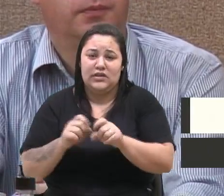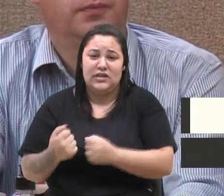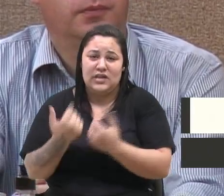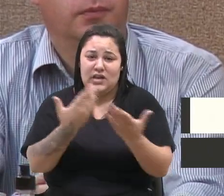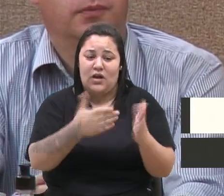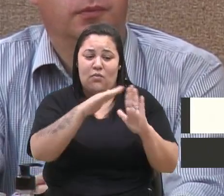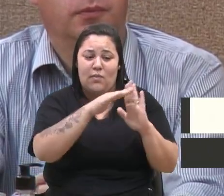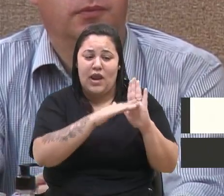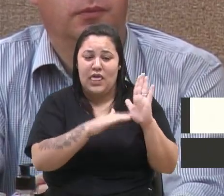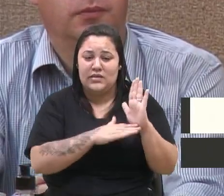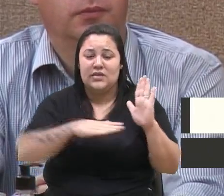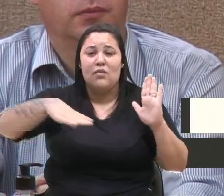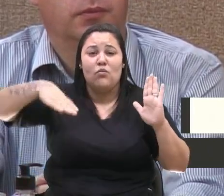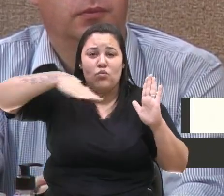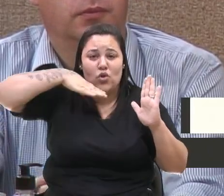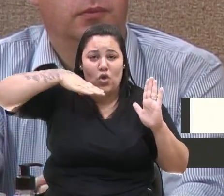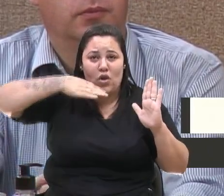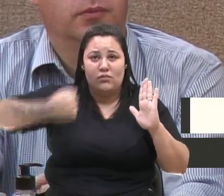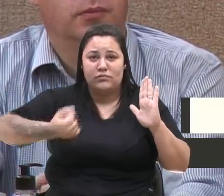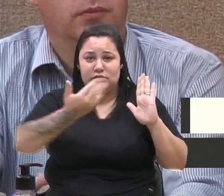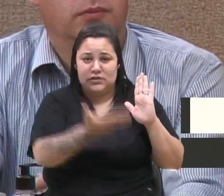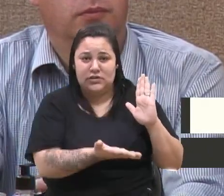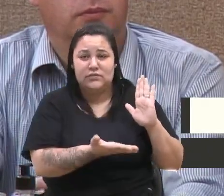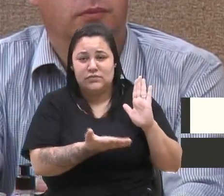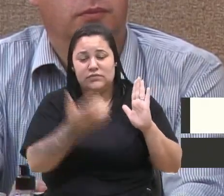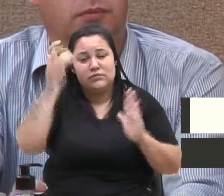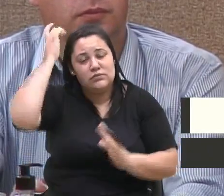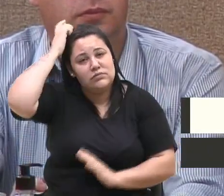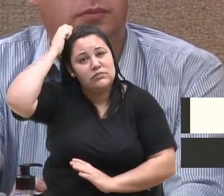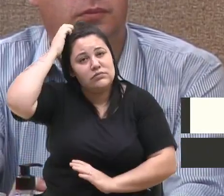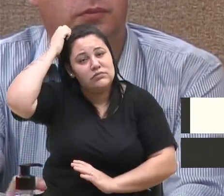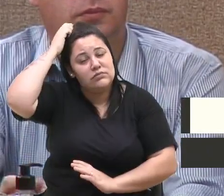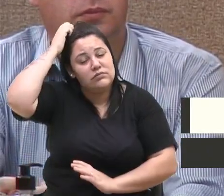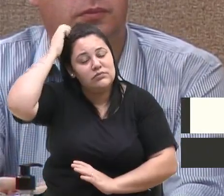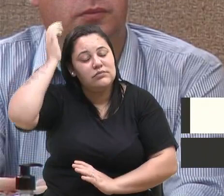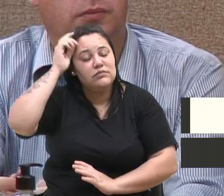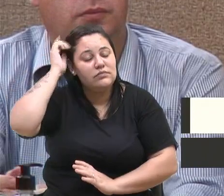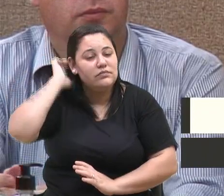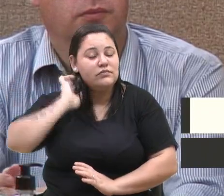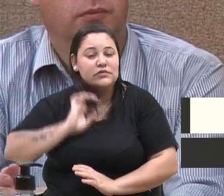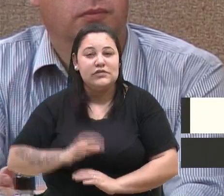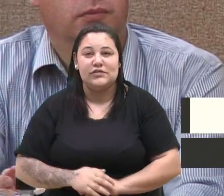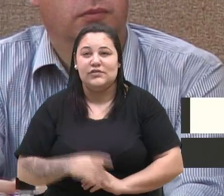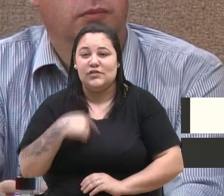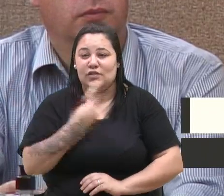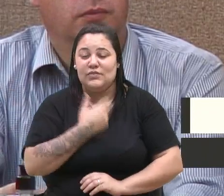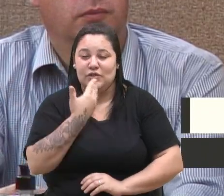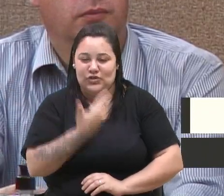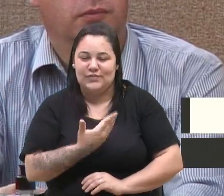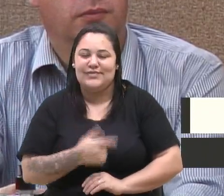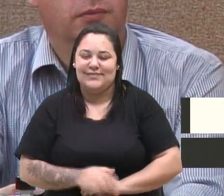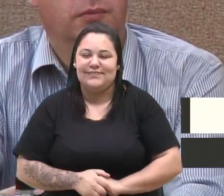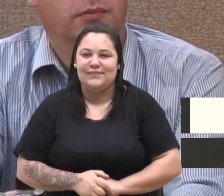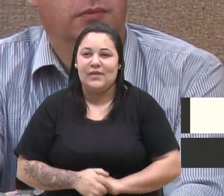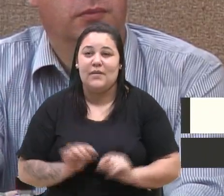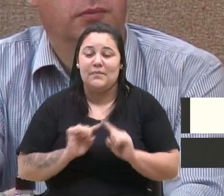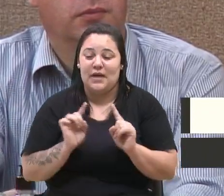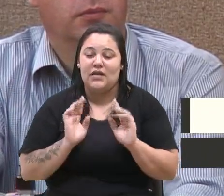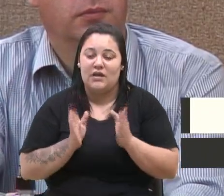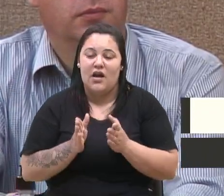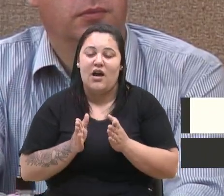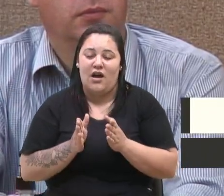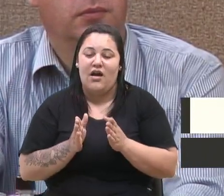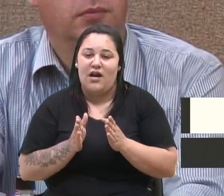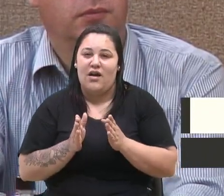para o Bortola, né? A gente pediu a permissão, porque... Mas, assim, acho que está bem encaminhado